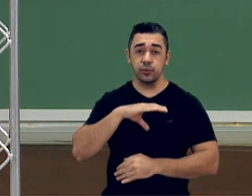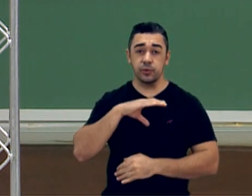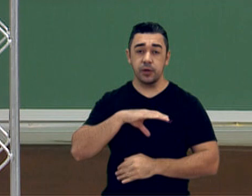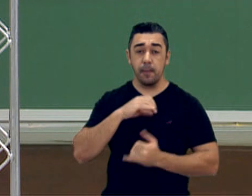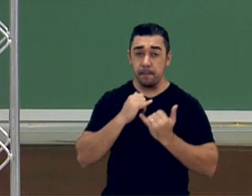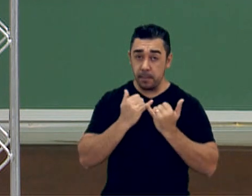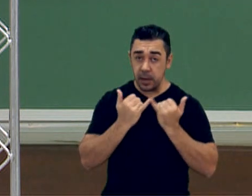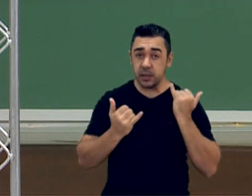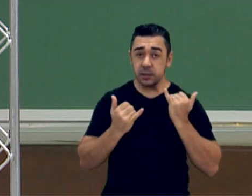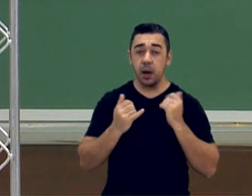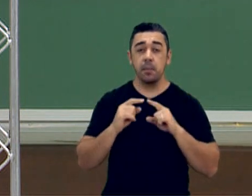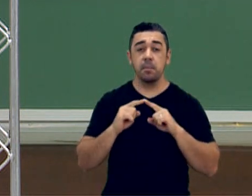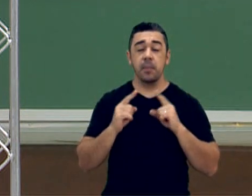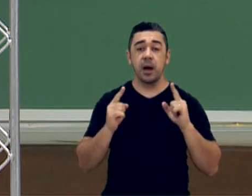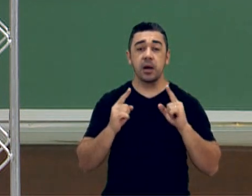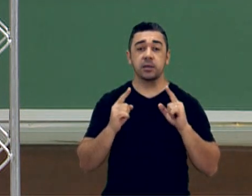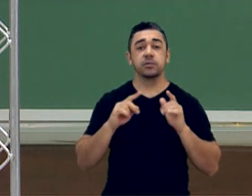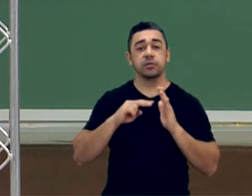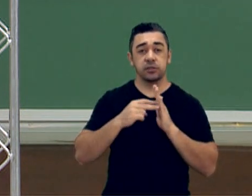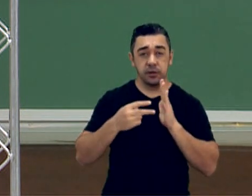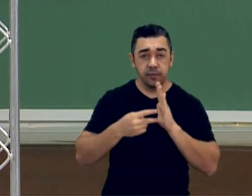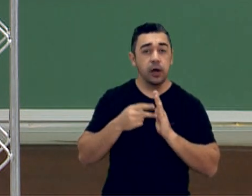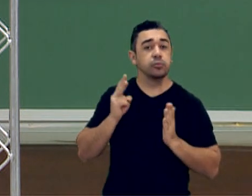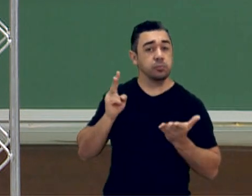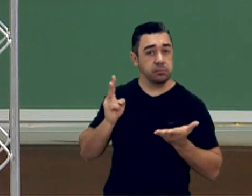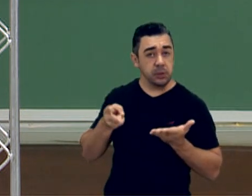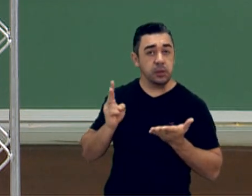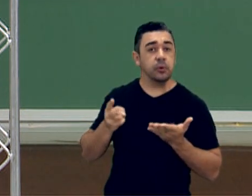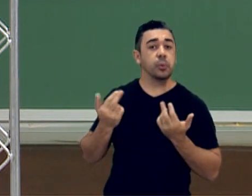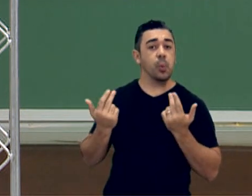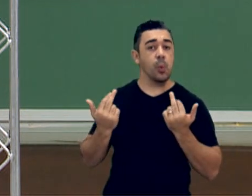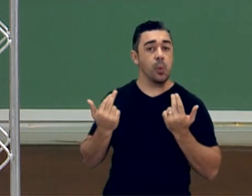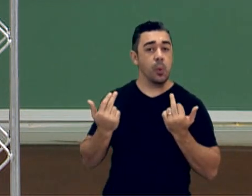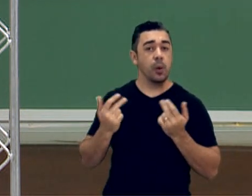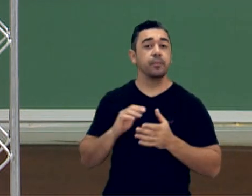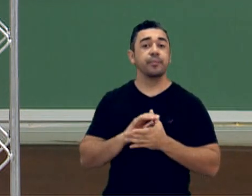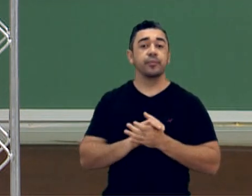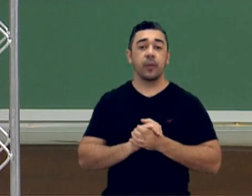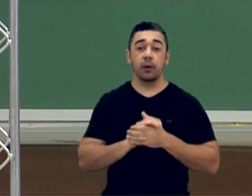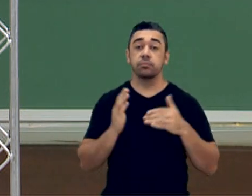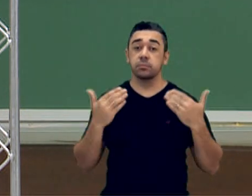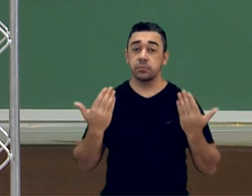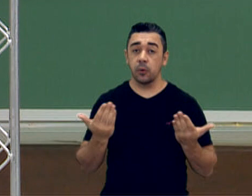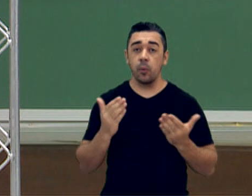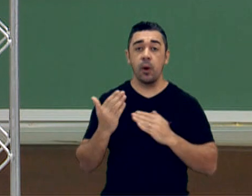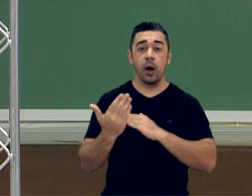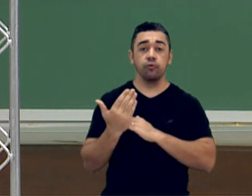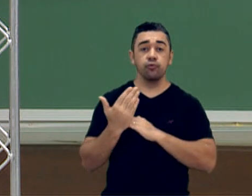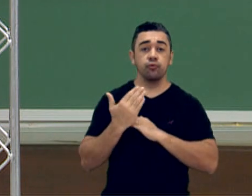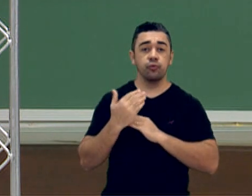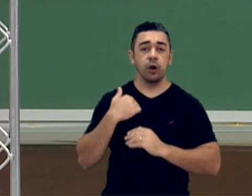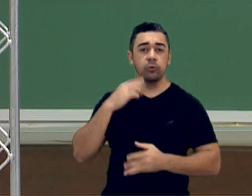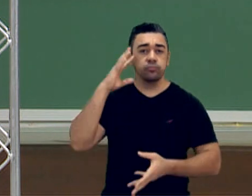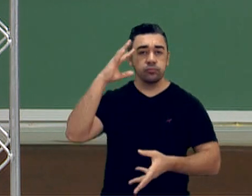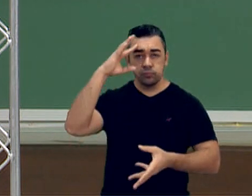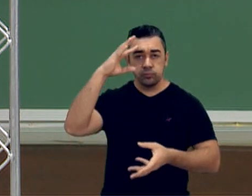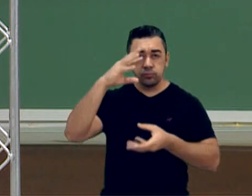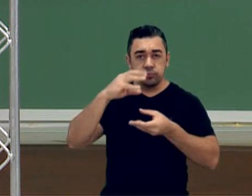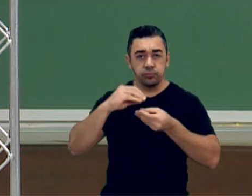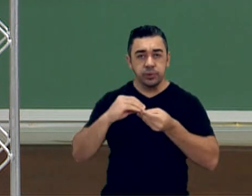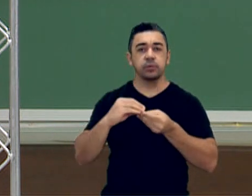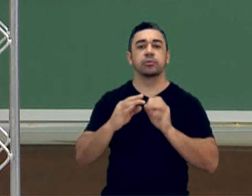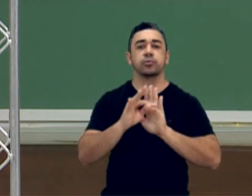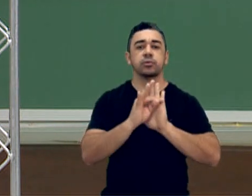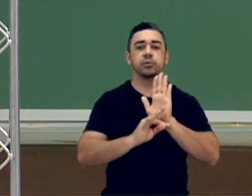com português e têm o mesmo significado. Então, elas ajudam na hora de interpretar um texto em